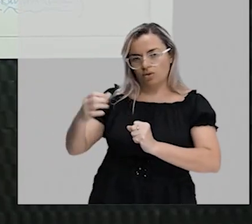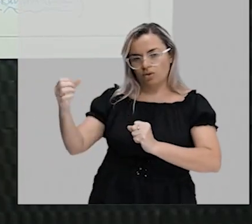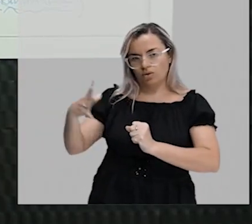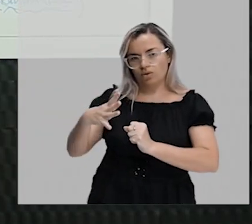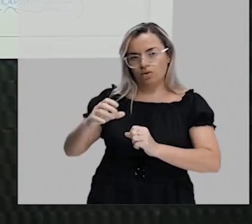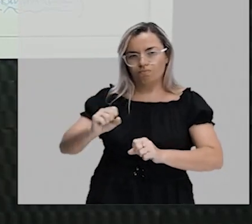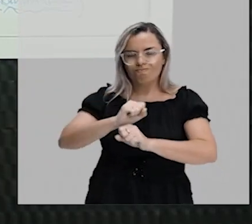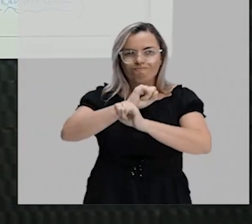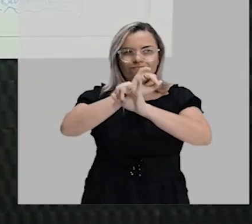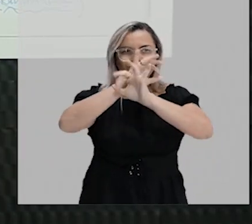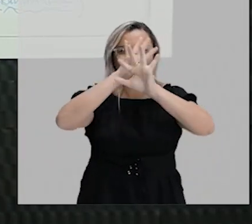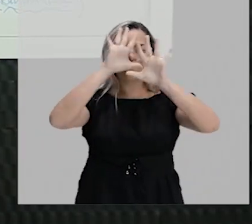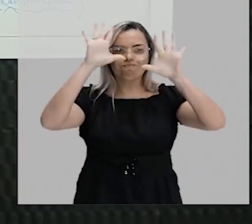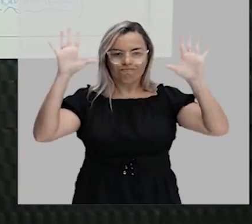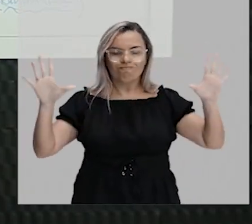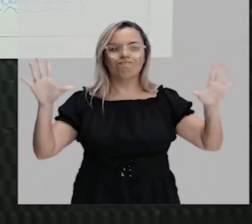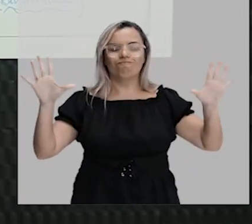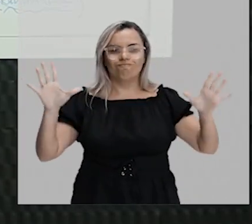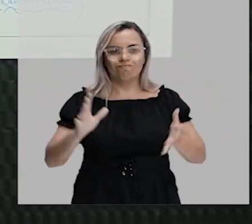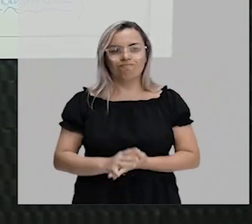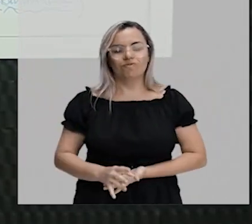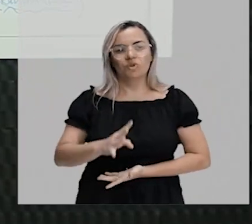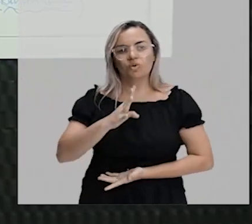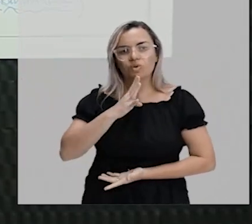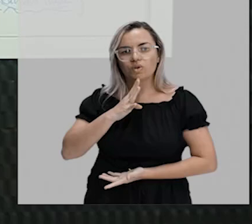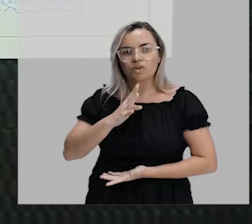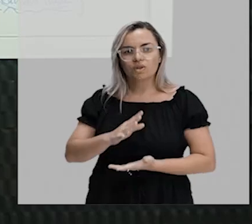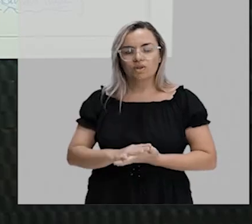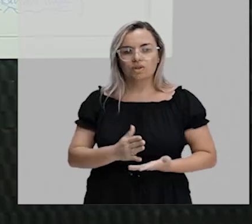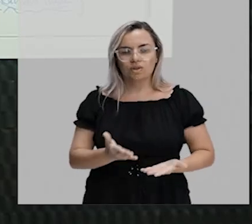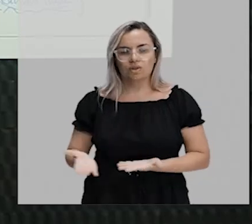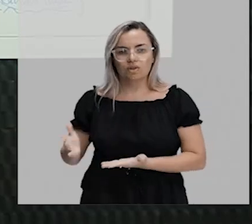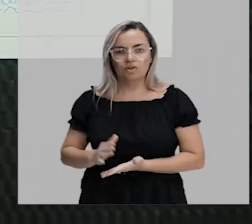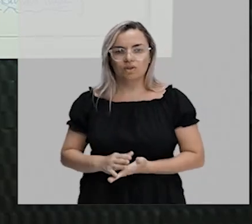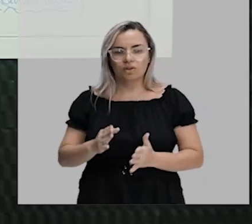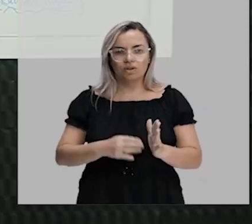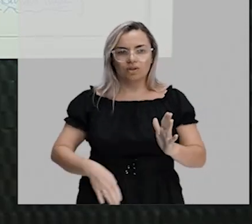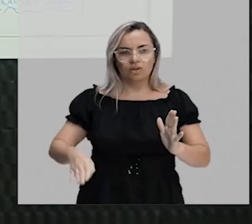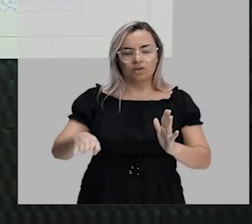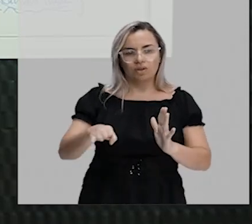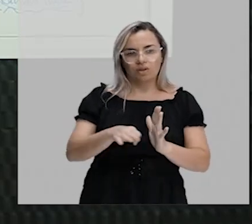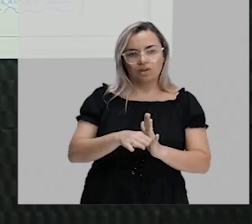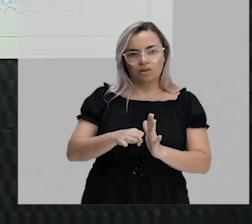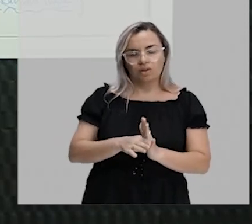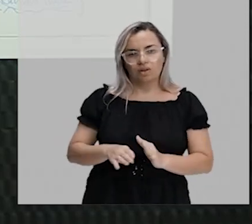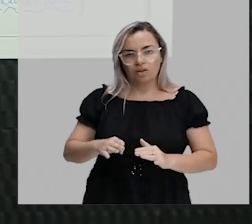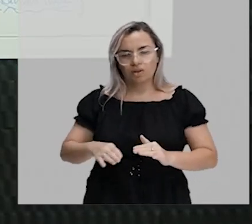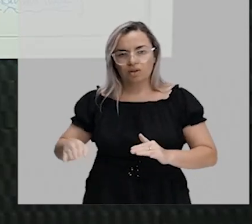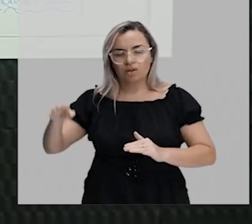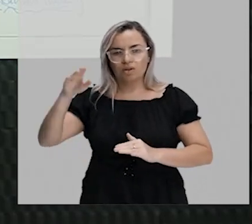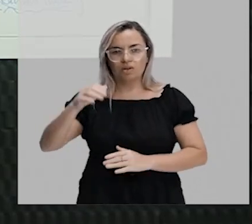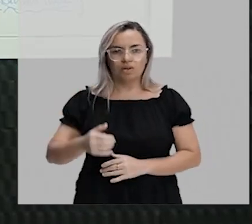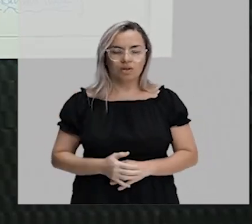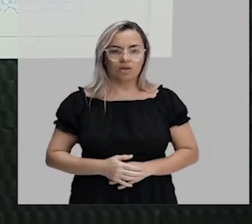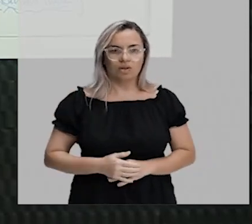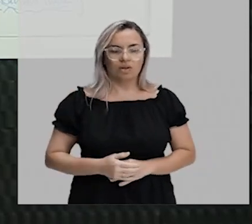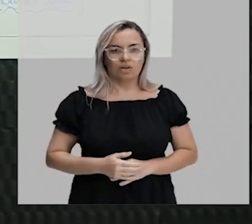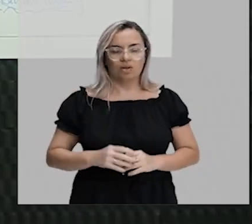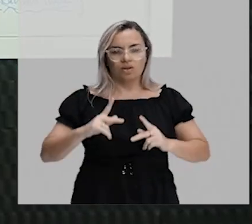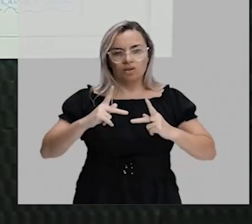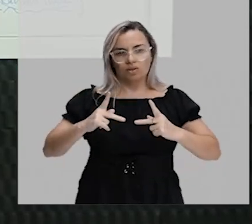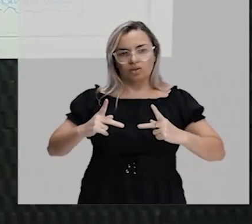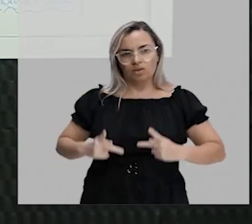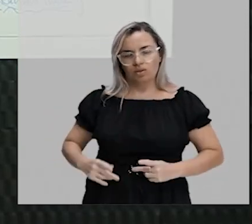o esclarecimento, né? Necessariamente, a chegada da maioridade, da maturidade humana